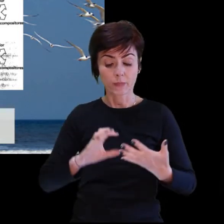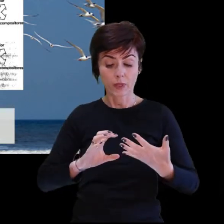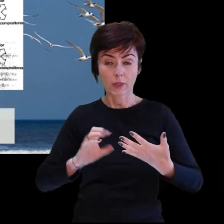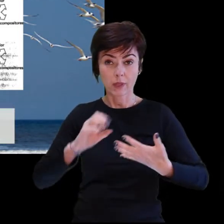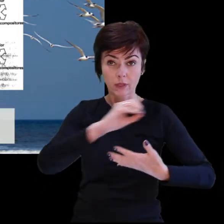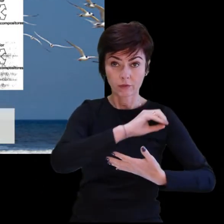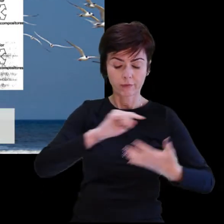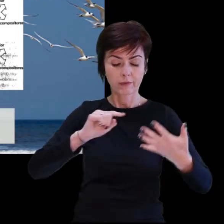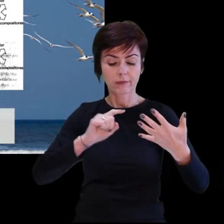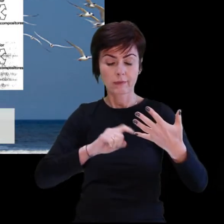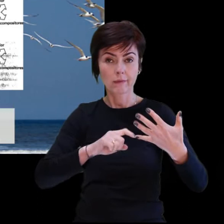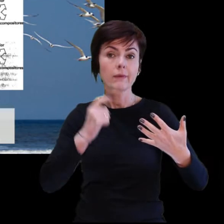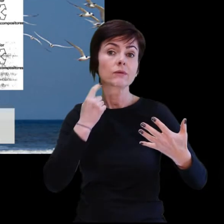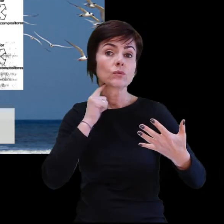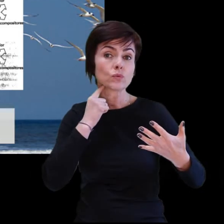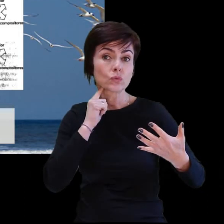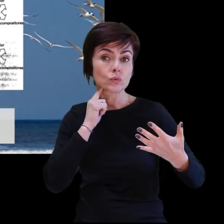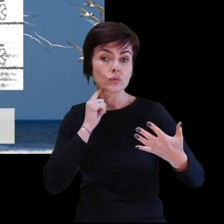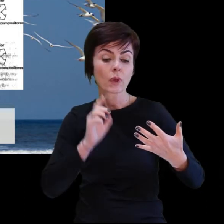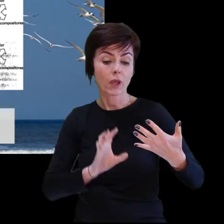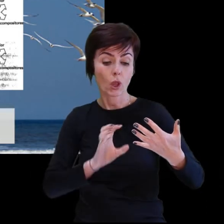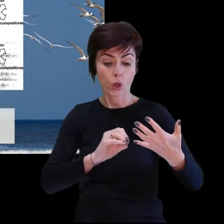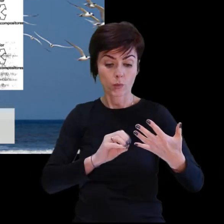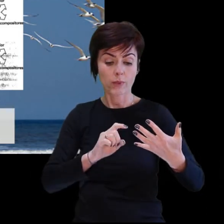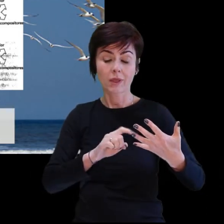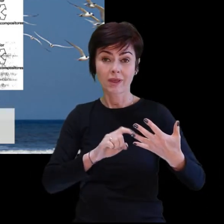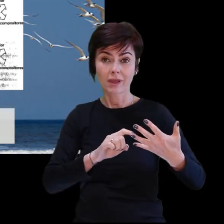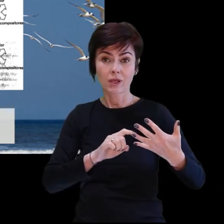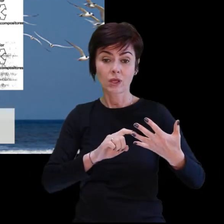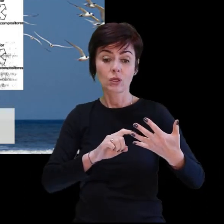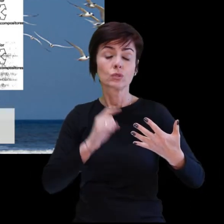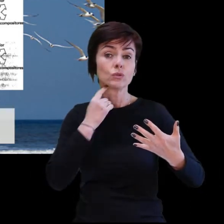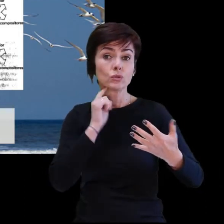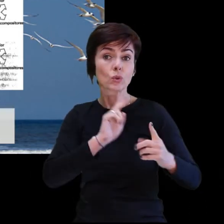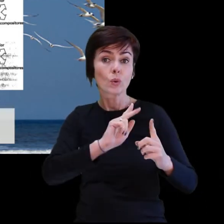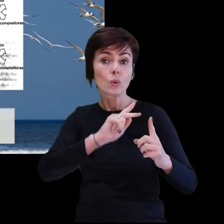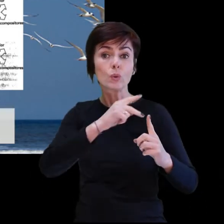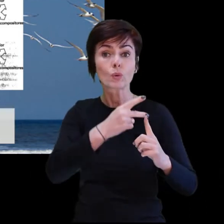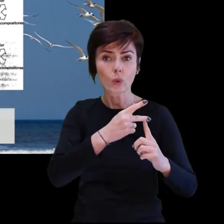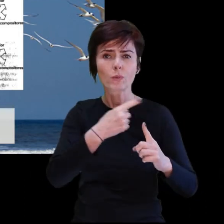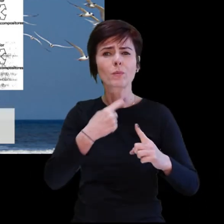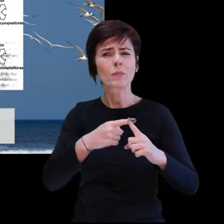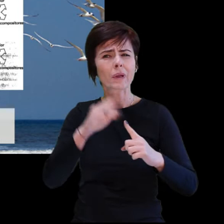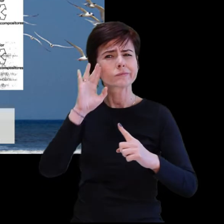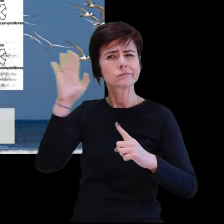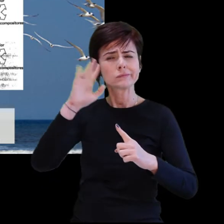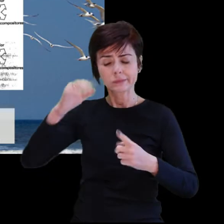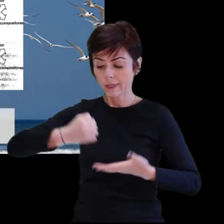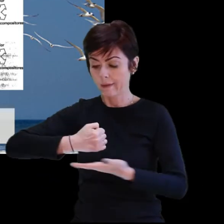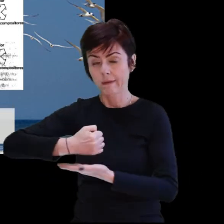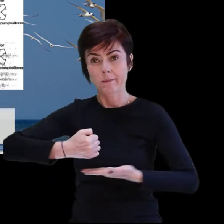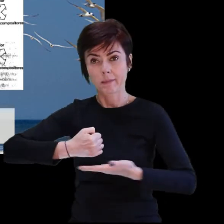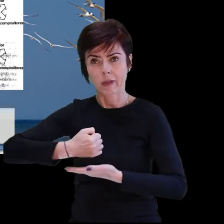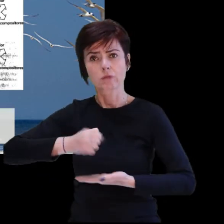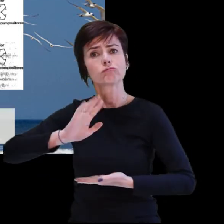vai acontecendo é que ao longo da cadeia trófica a gente vai concentrando, aumentando a contaminação. Por quê? Porque